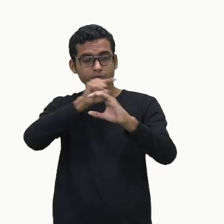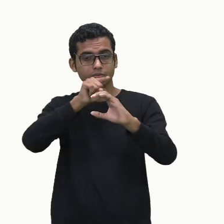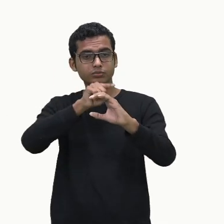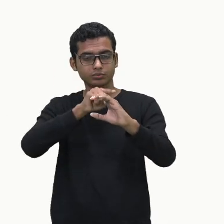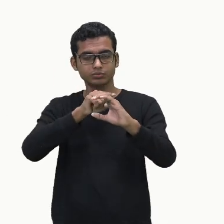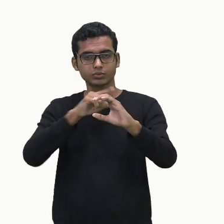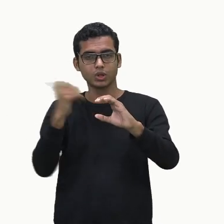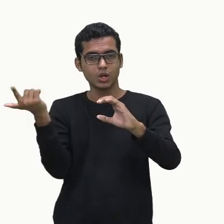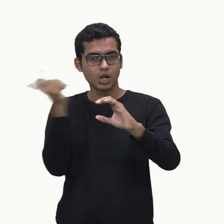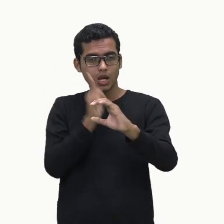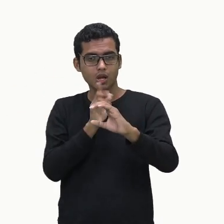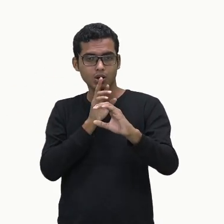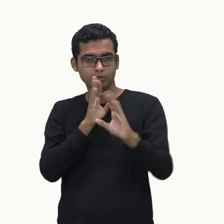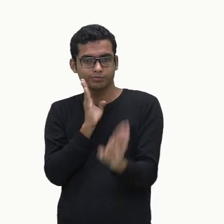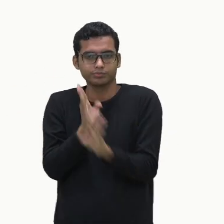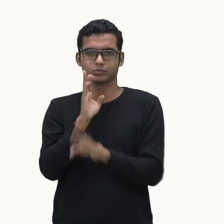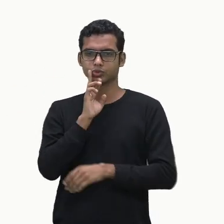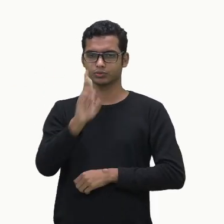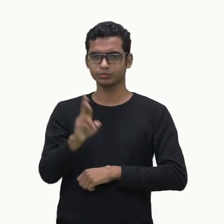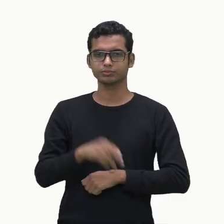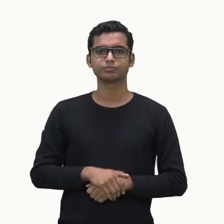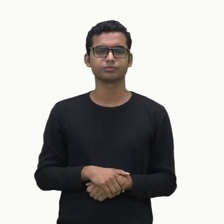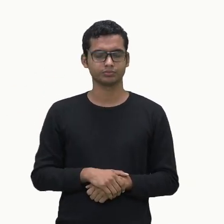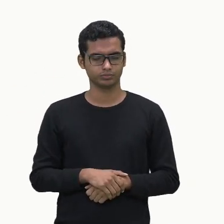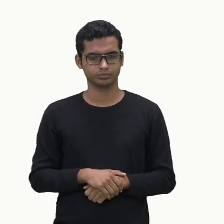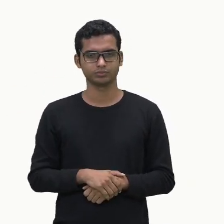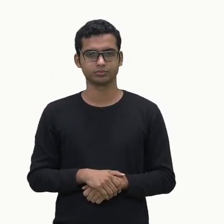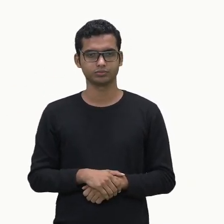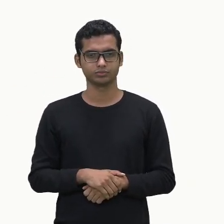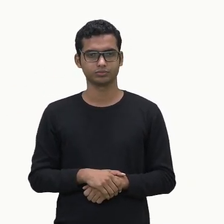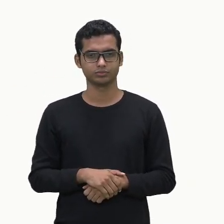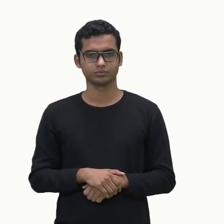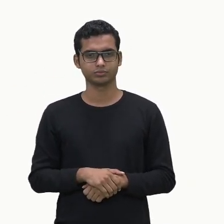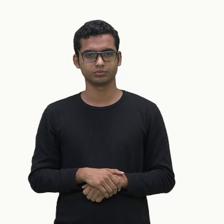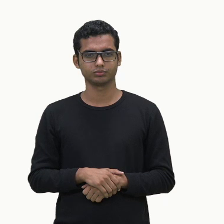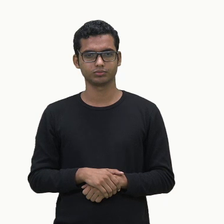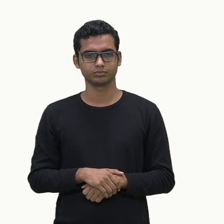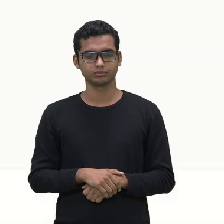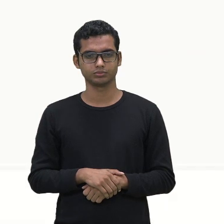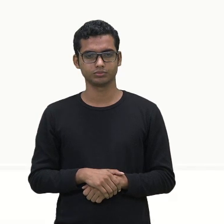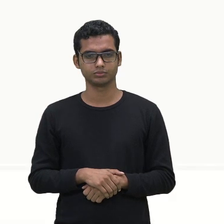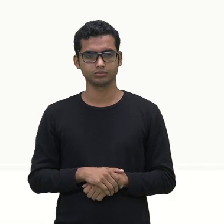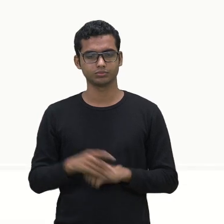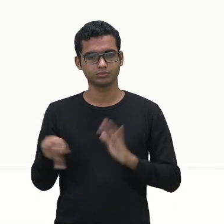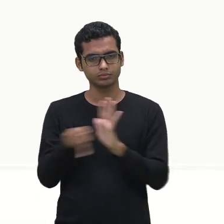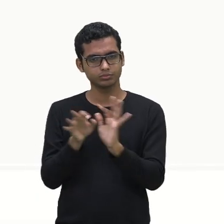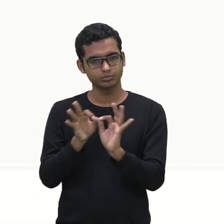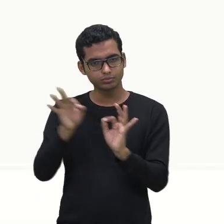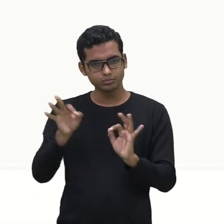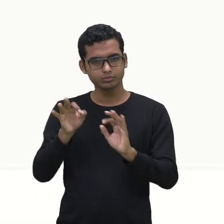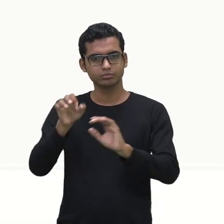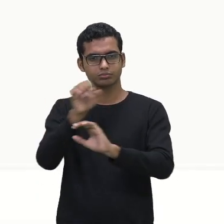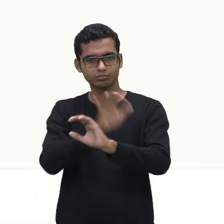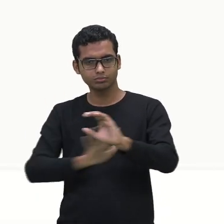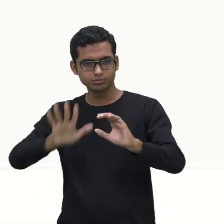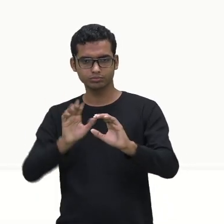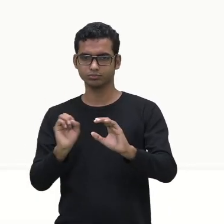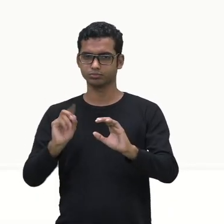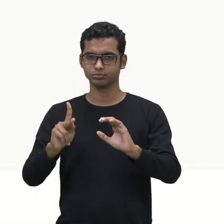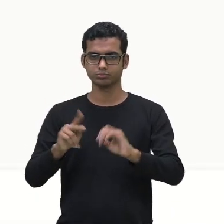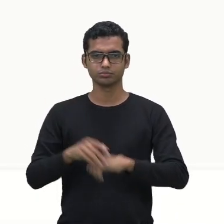das circunferências, concluir, então, qual é a sua medida aí da área da coroa,